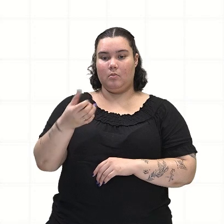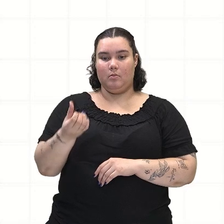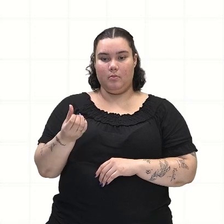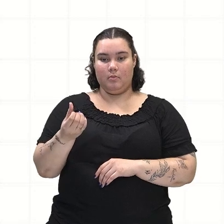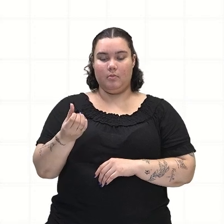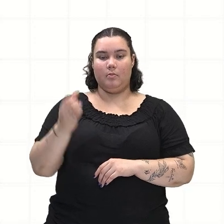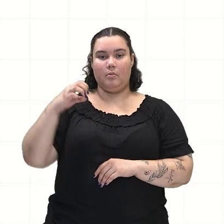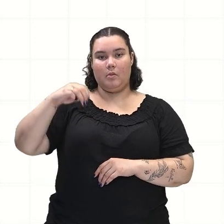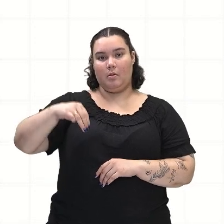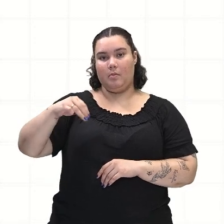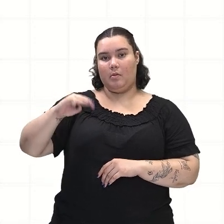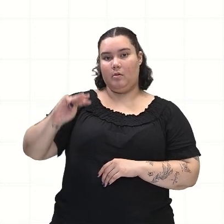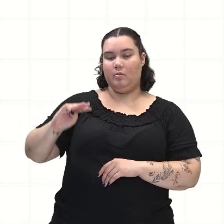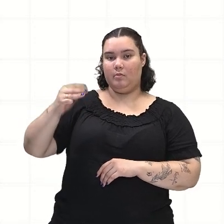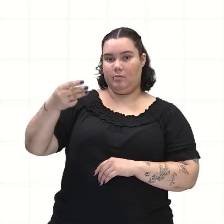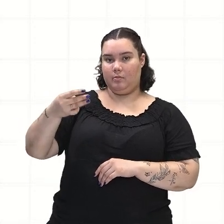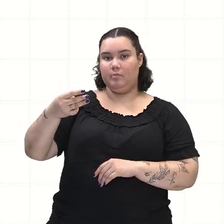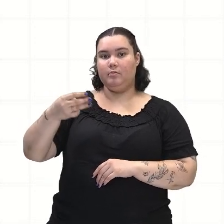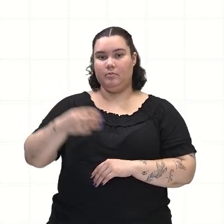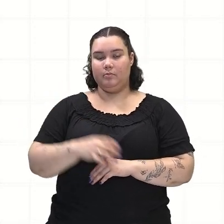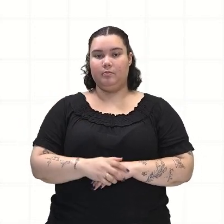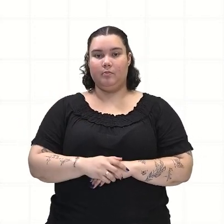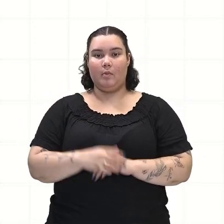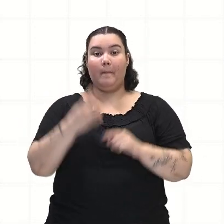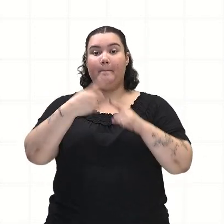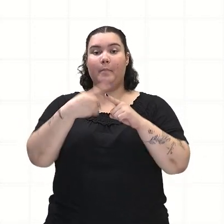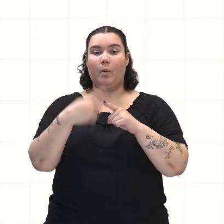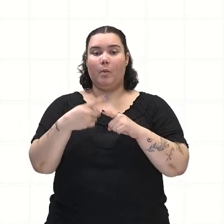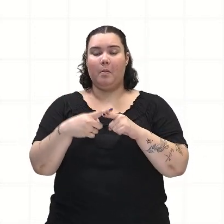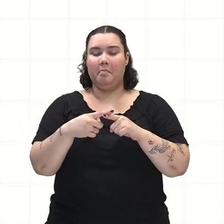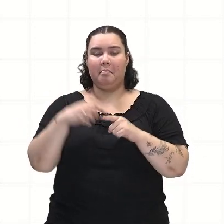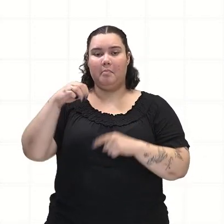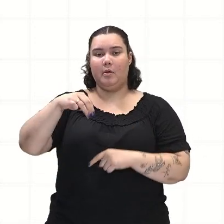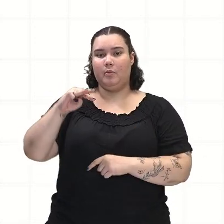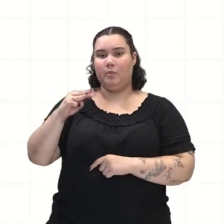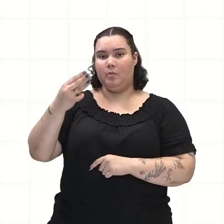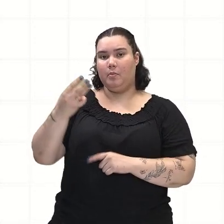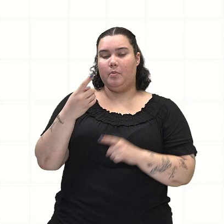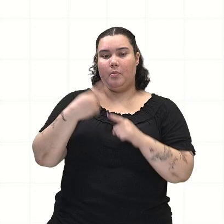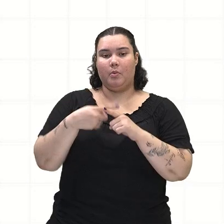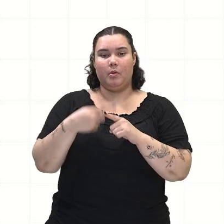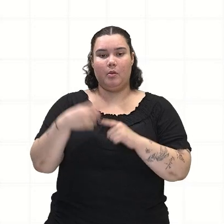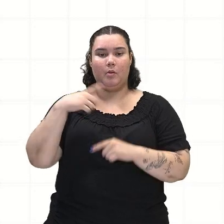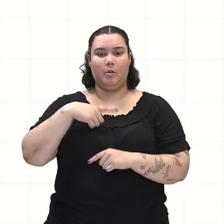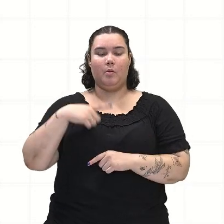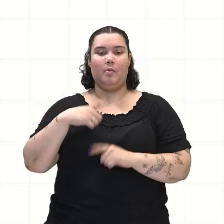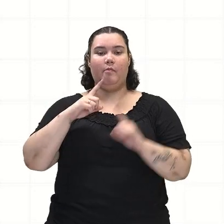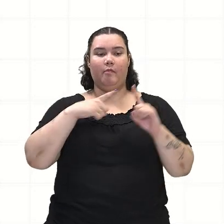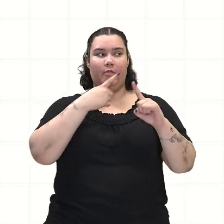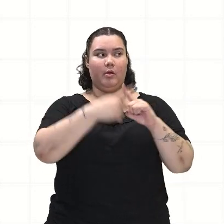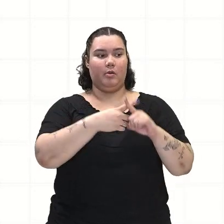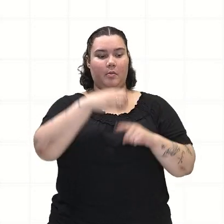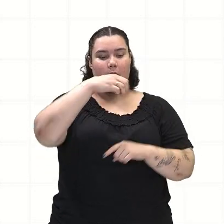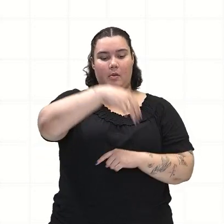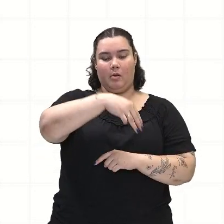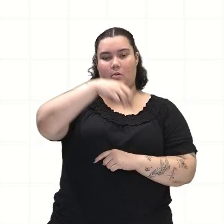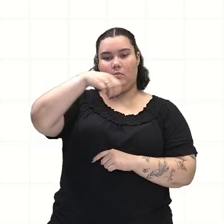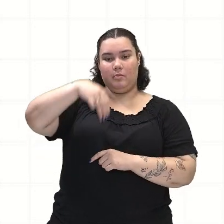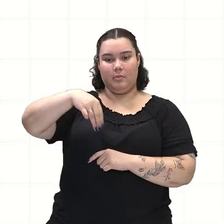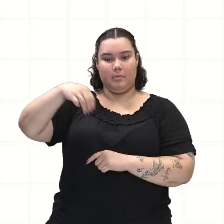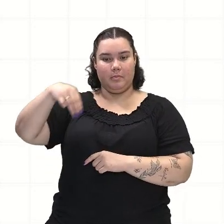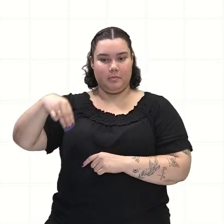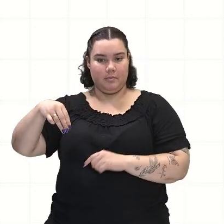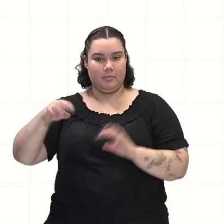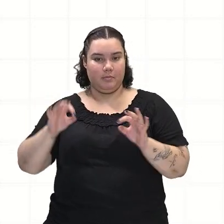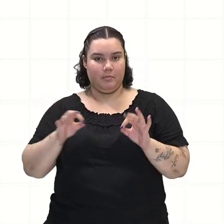576 metros cúbicos. Por que metro cúbico? Porque eu estou multiplicando as